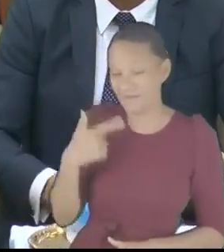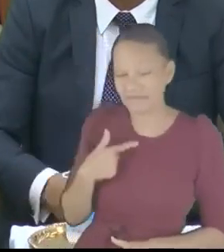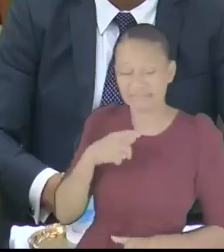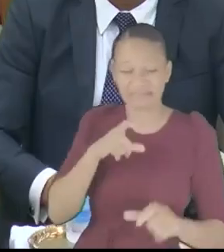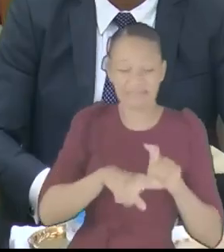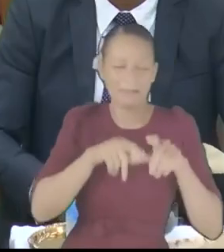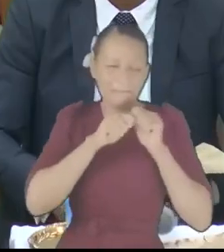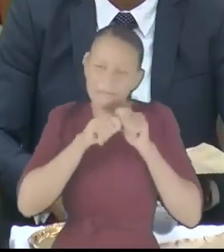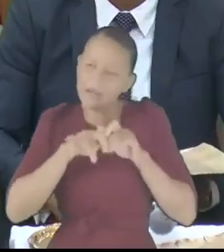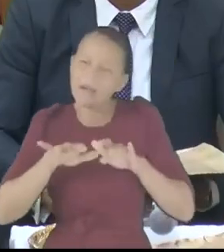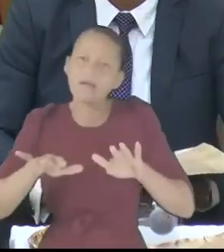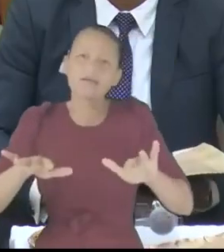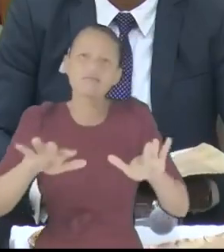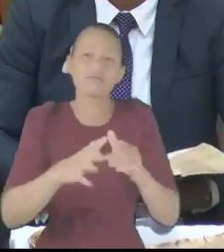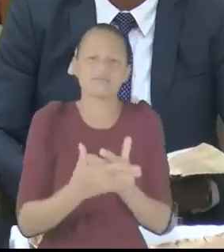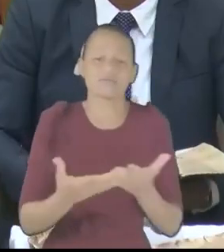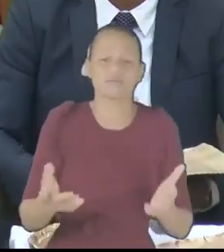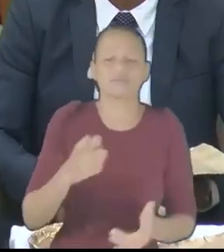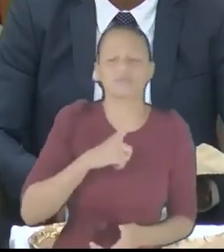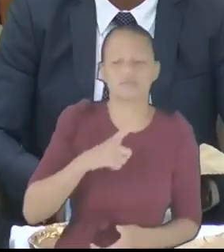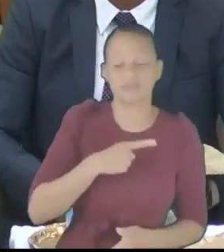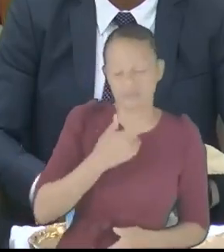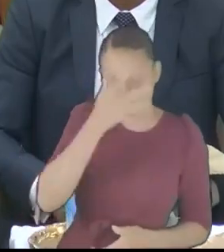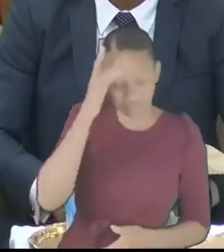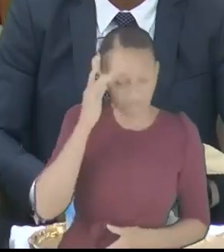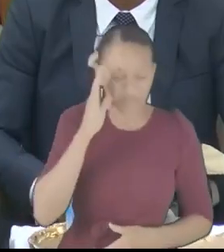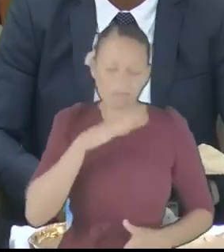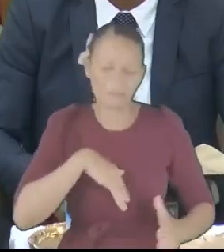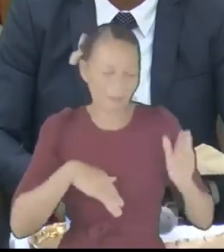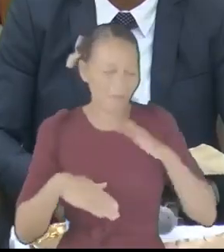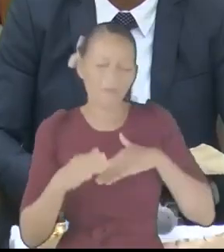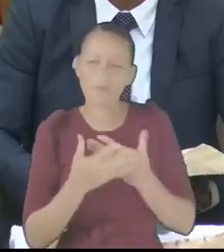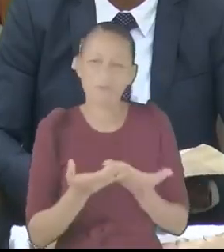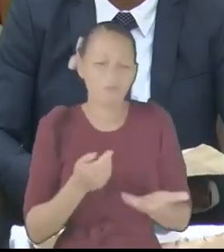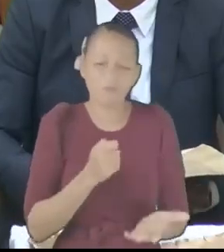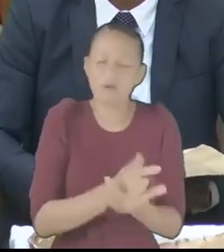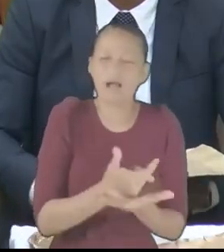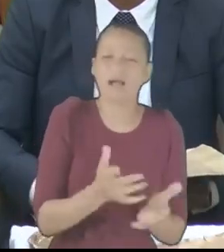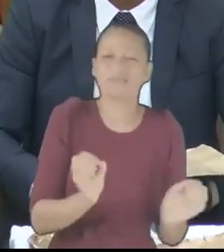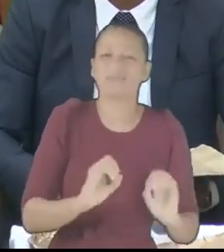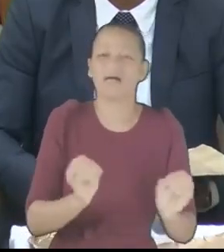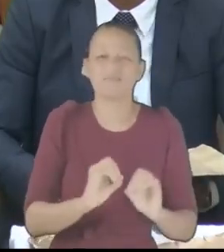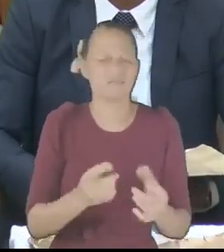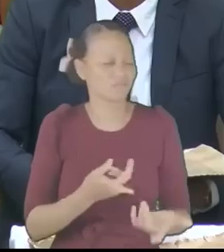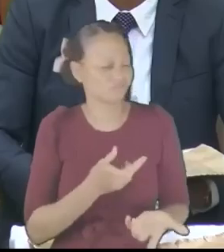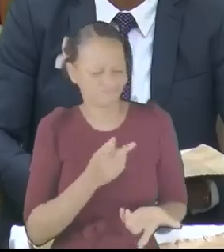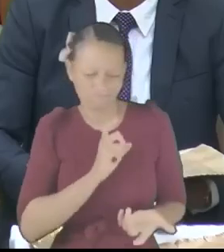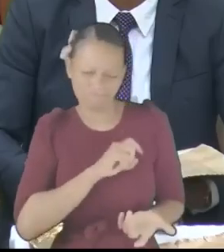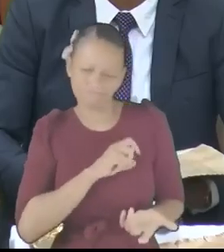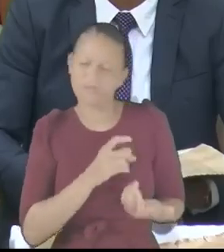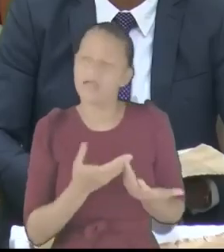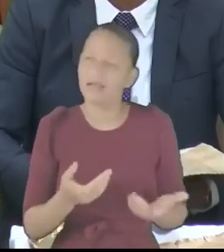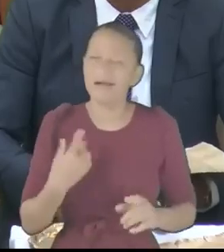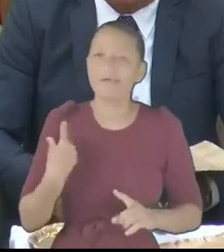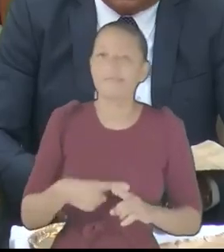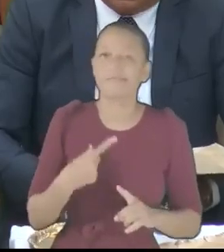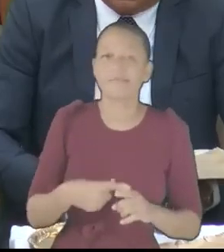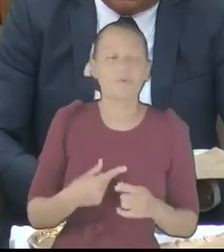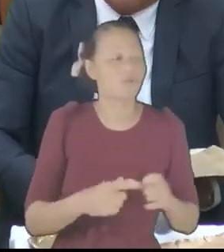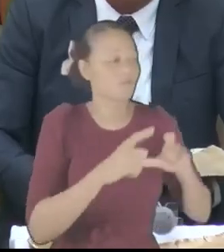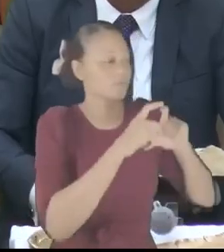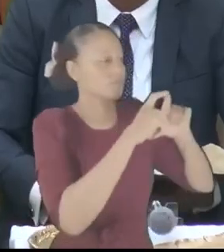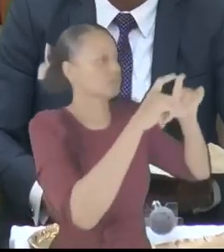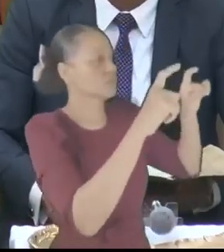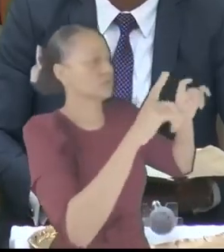pagador se espalhava. Então tinha mal pagador que quando pagava a dívida, ele pedia para que a dívida ficasse